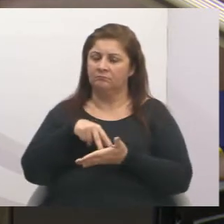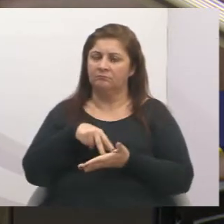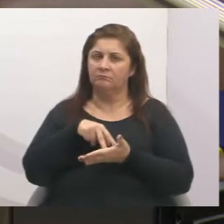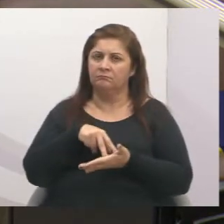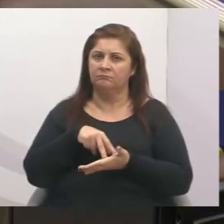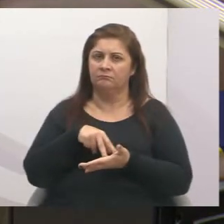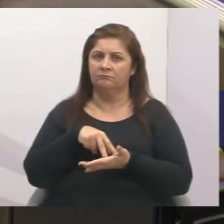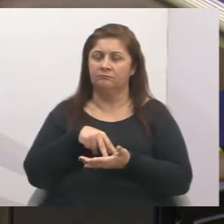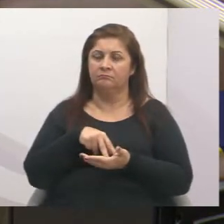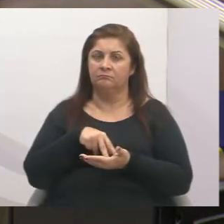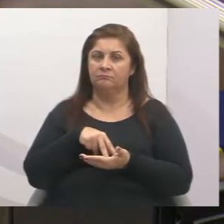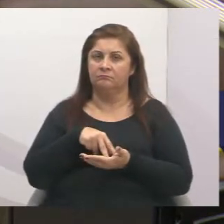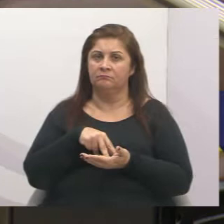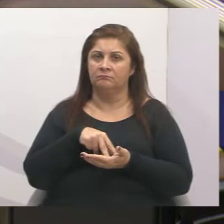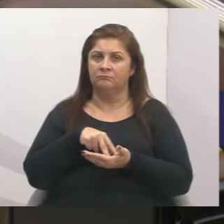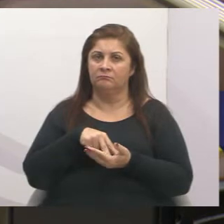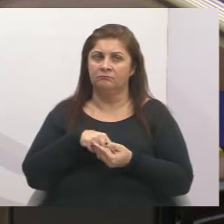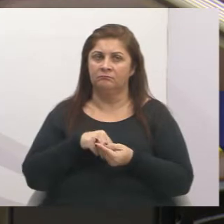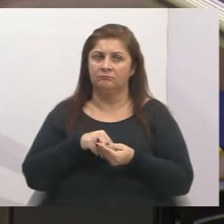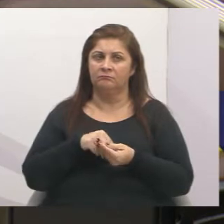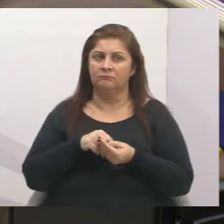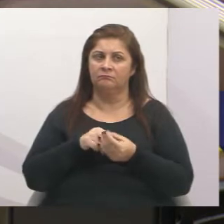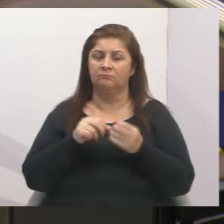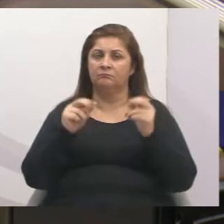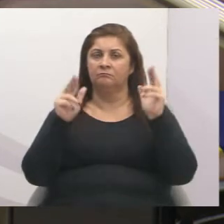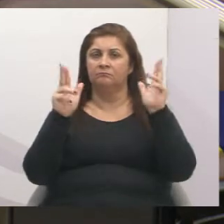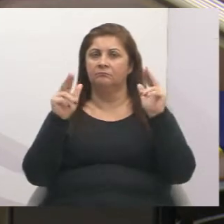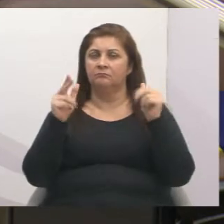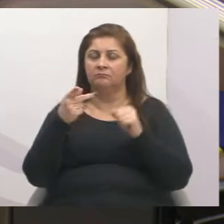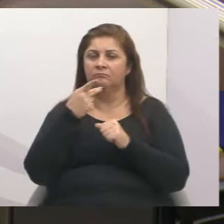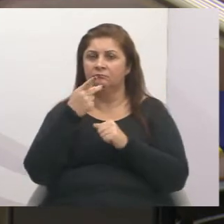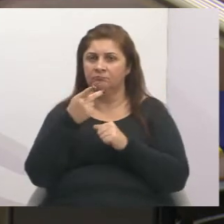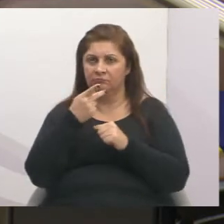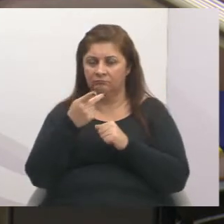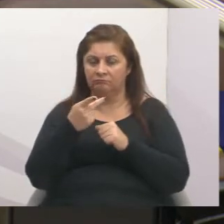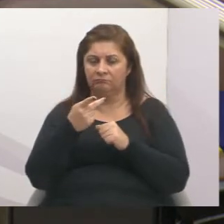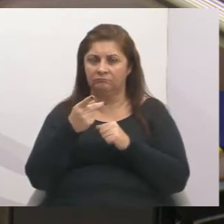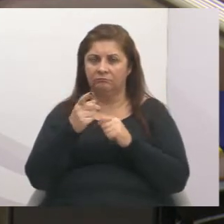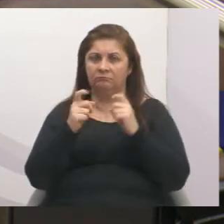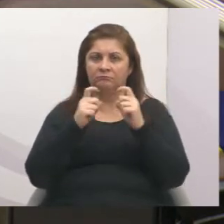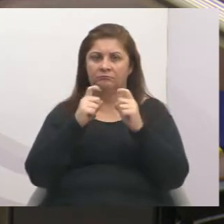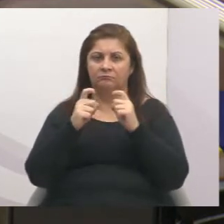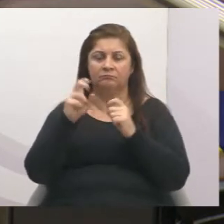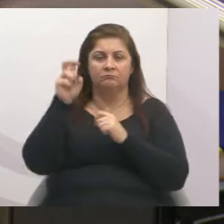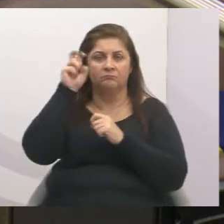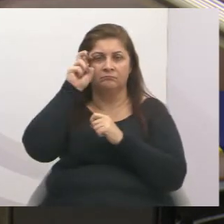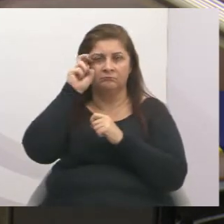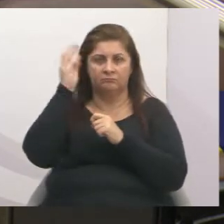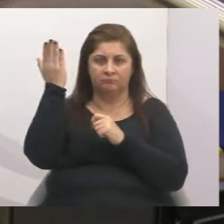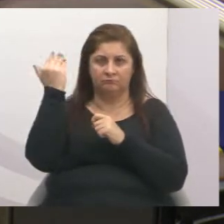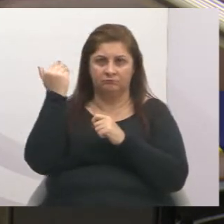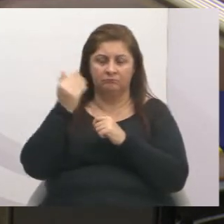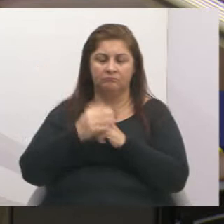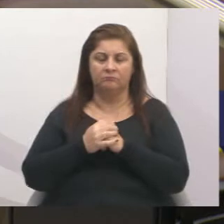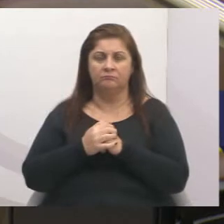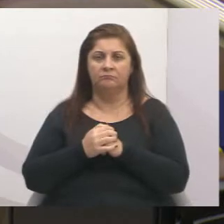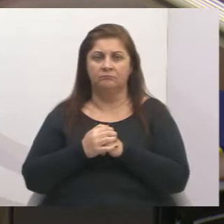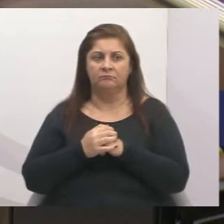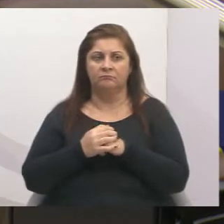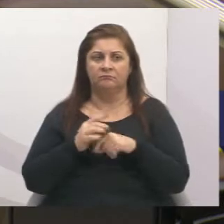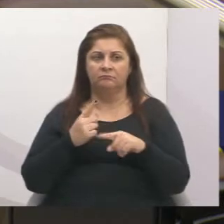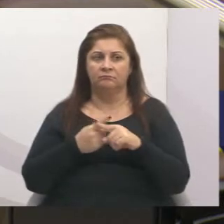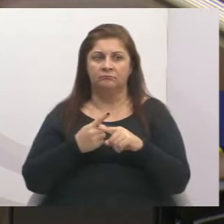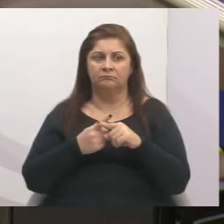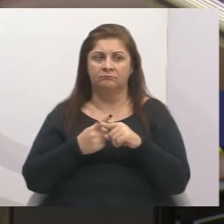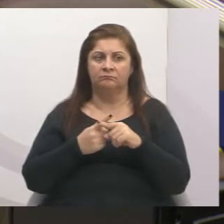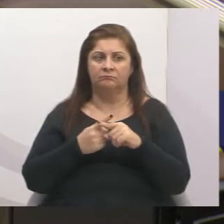entidade, reforçando algumas questões que eu coloquei na reunião de quinta-feira passada, porque quinta-feira